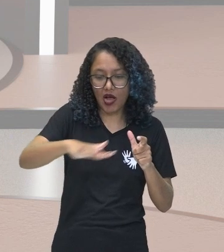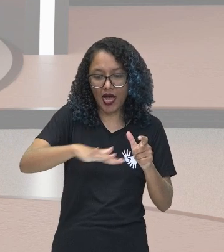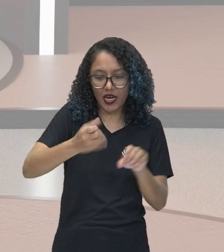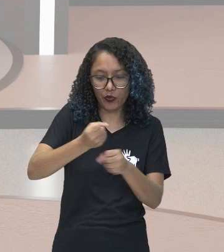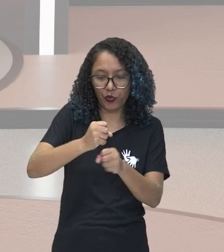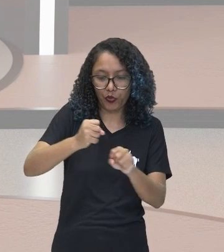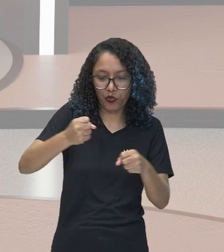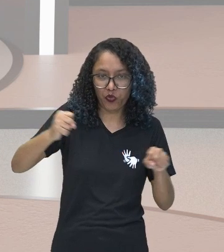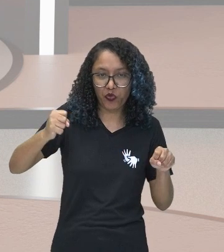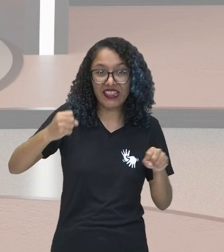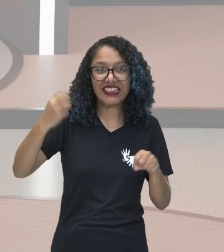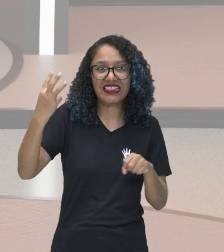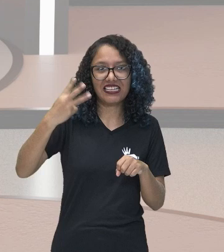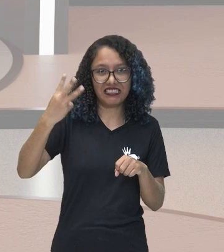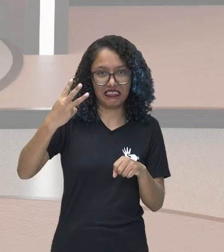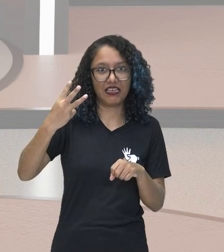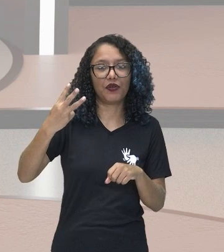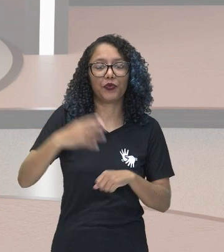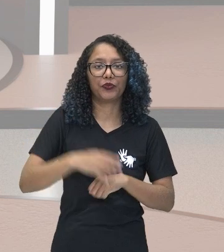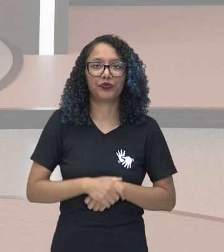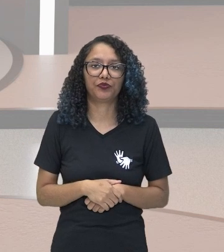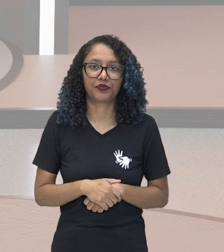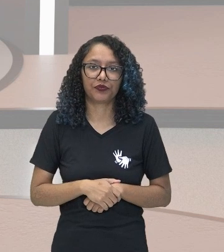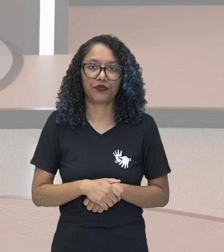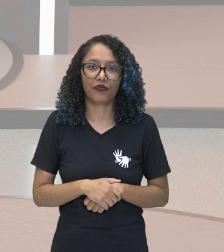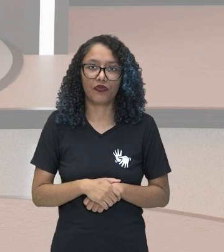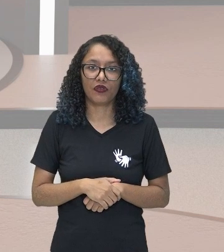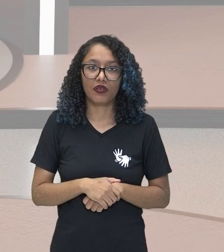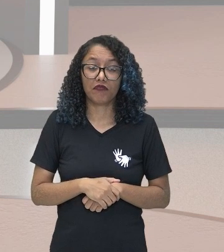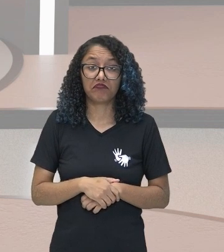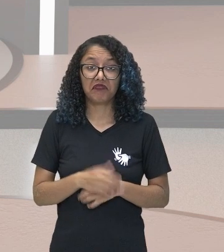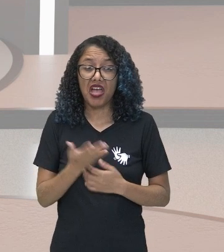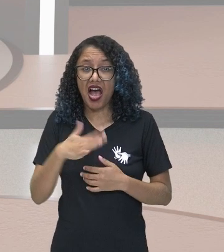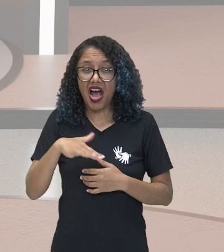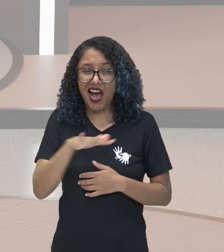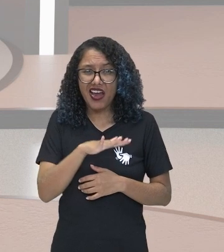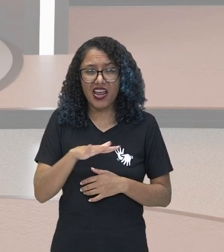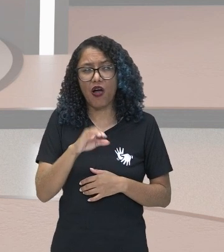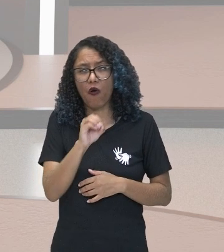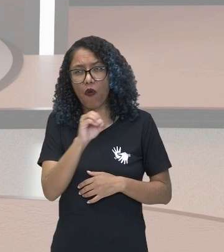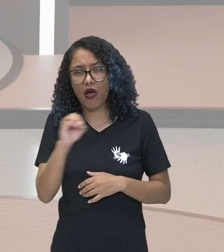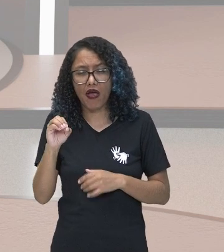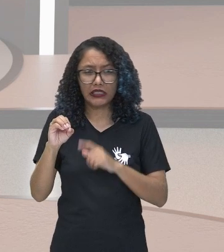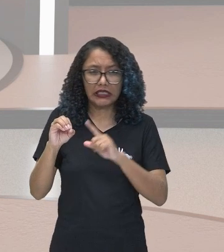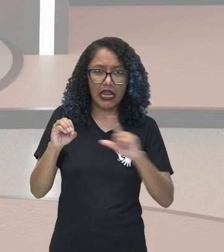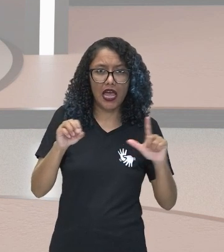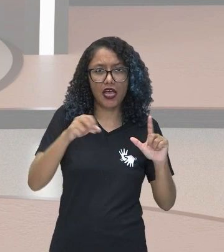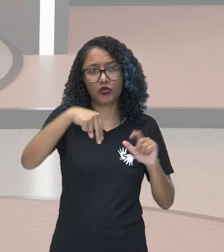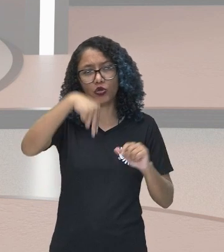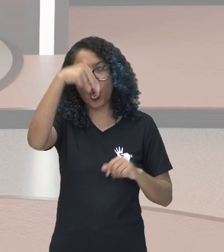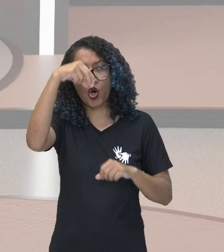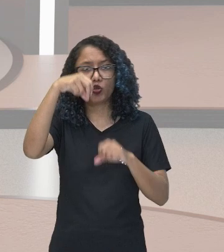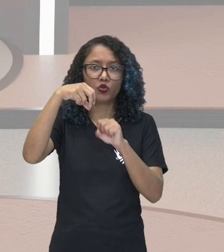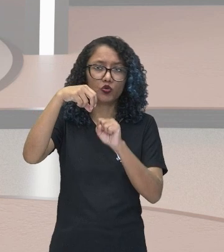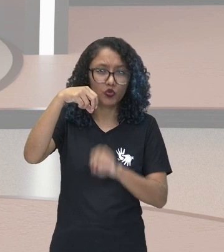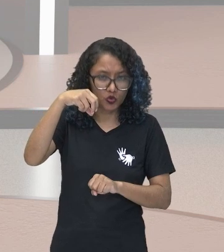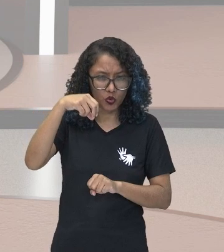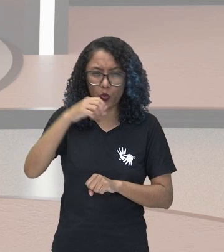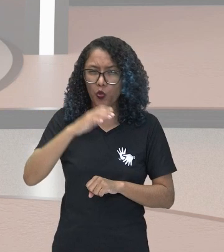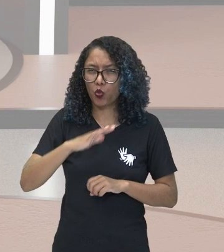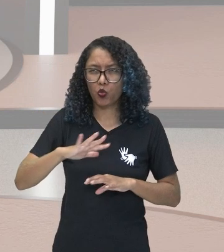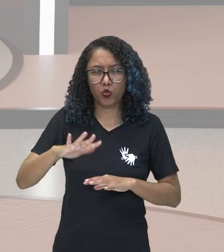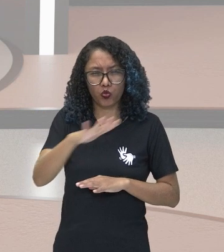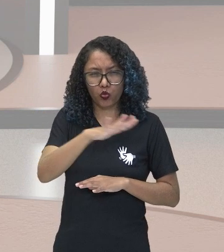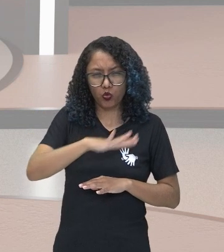territorial, tá? Tanto de norte a sul, quanto de leste a oeste, Esse continente